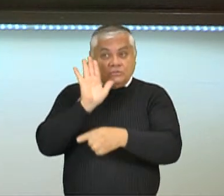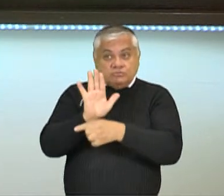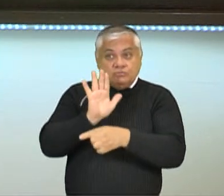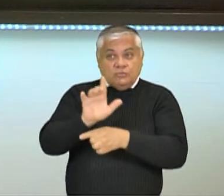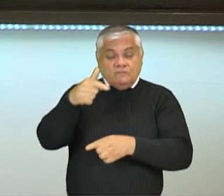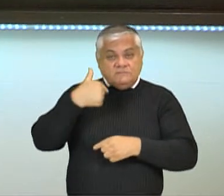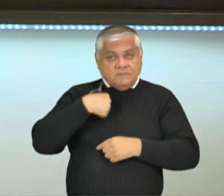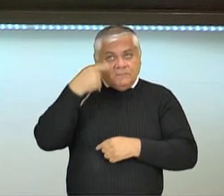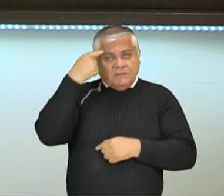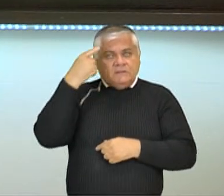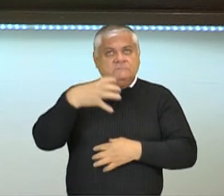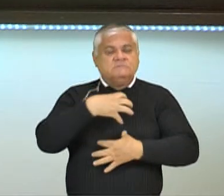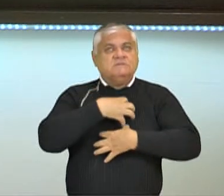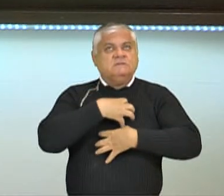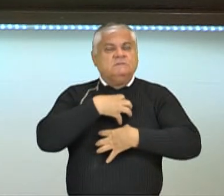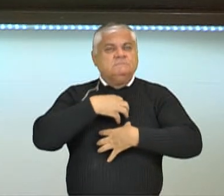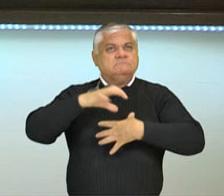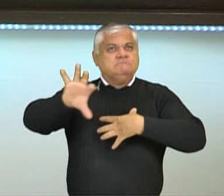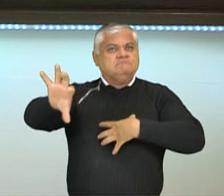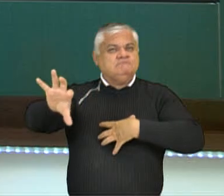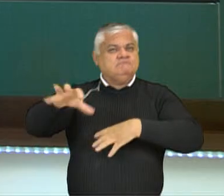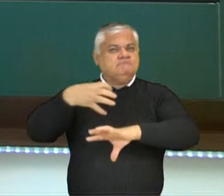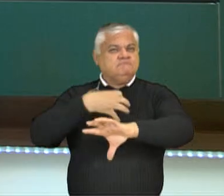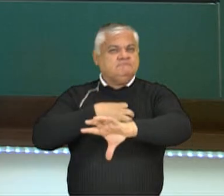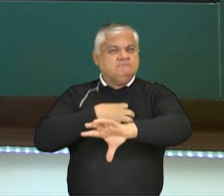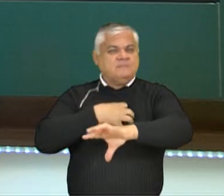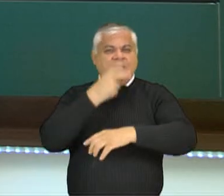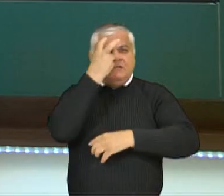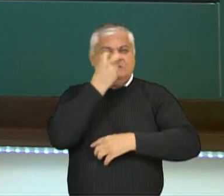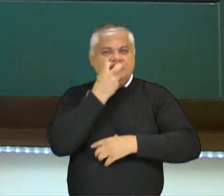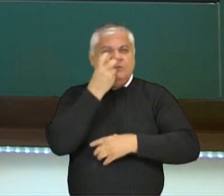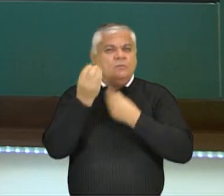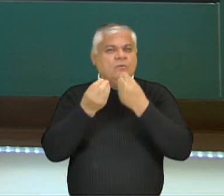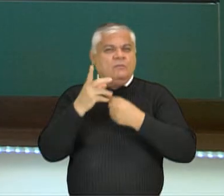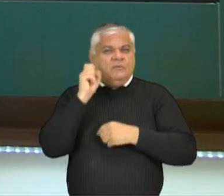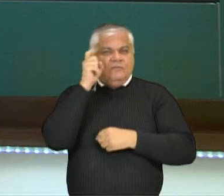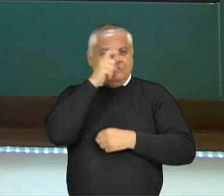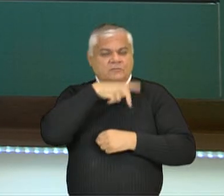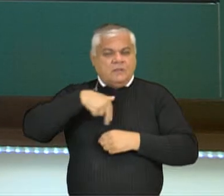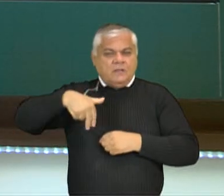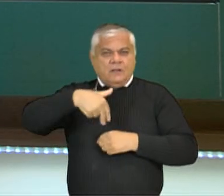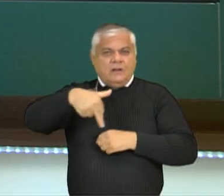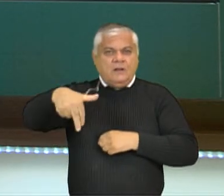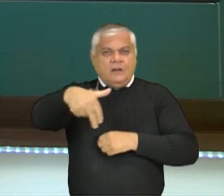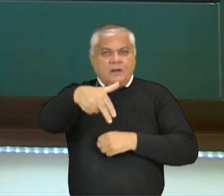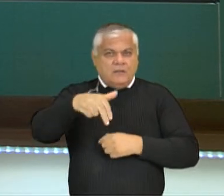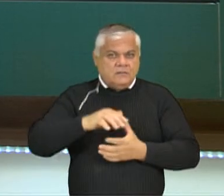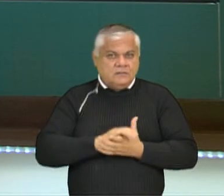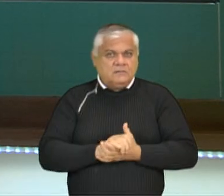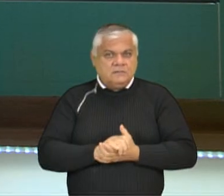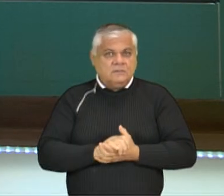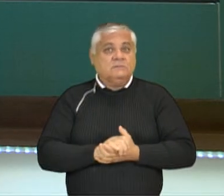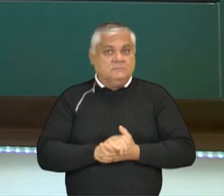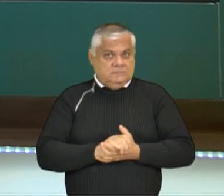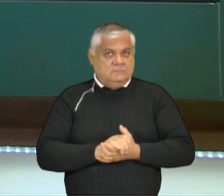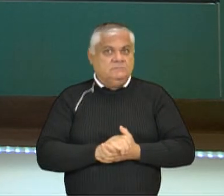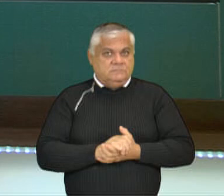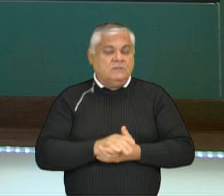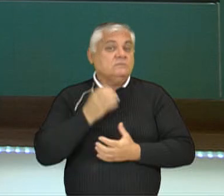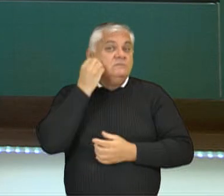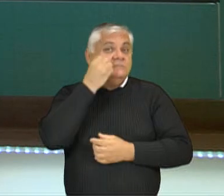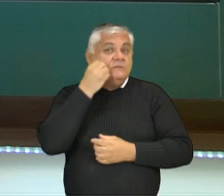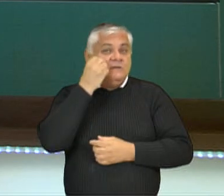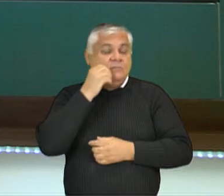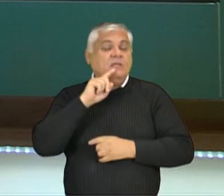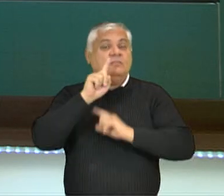a pensar como os portadores de deficiência visual enfrentam dificuldades para se locomoverem? Então, você vai vivenciar e